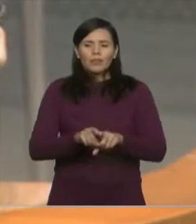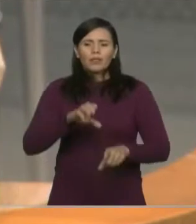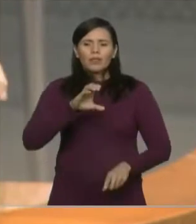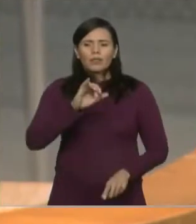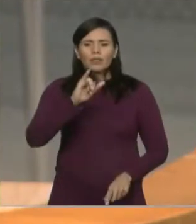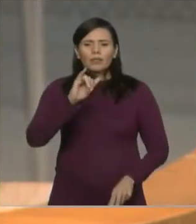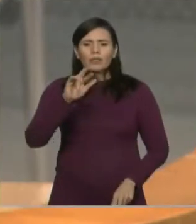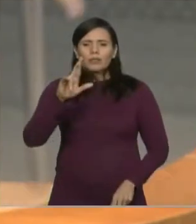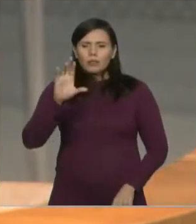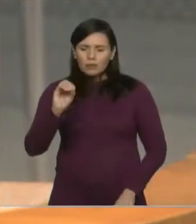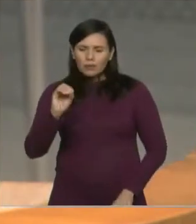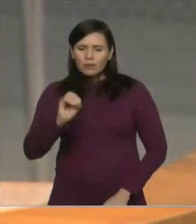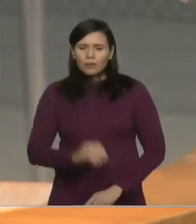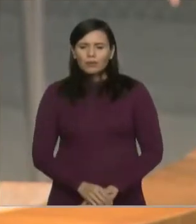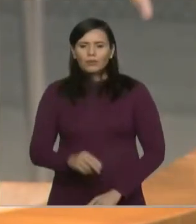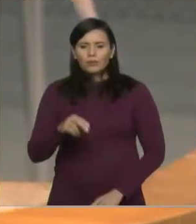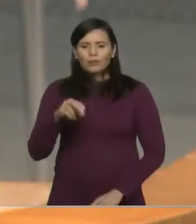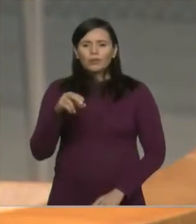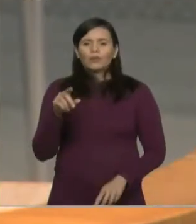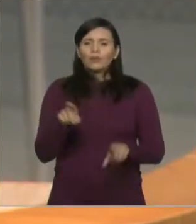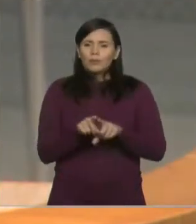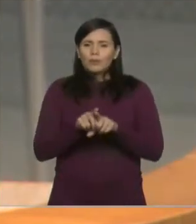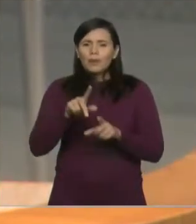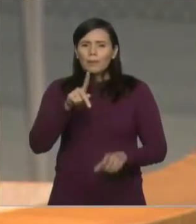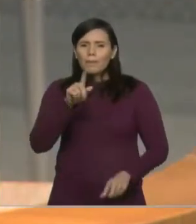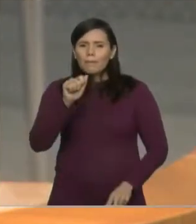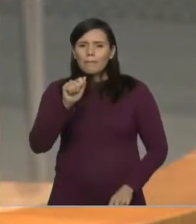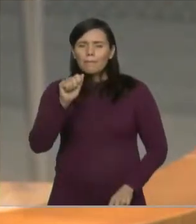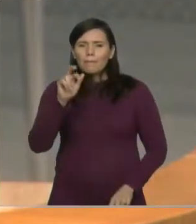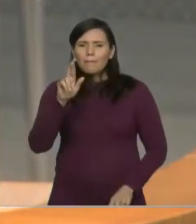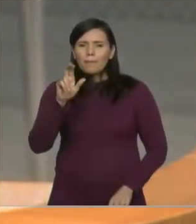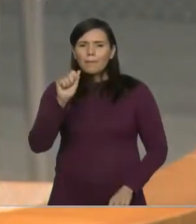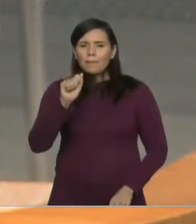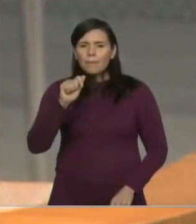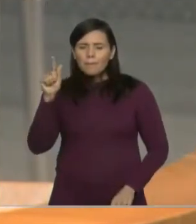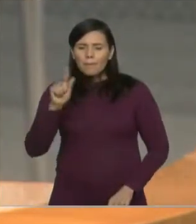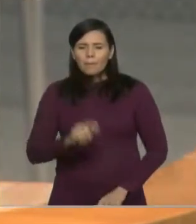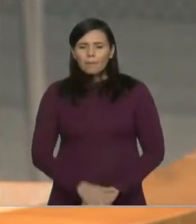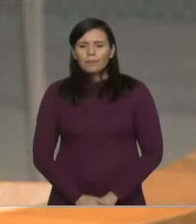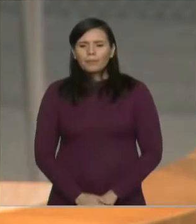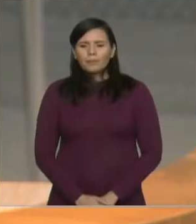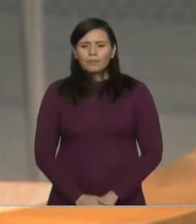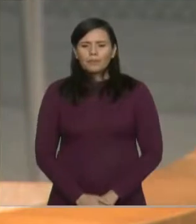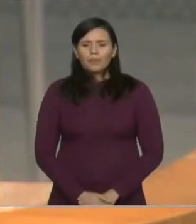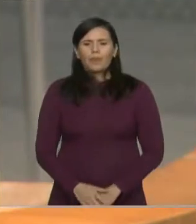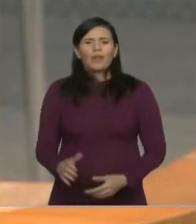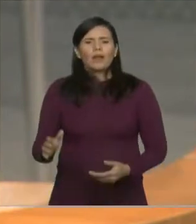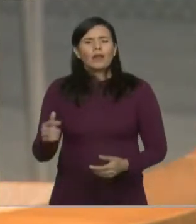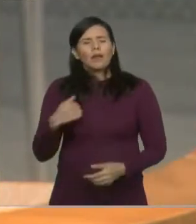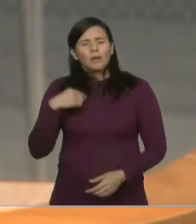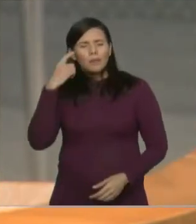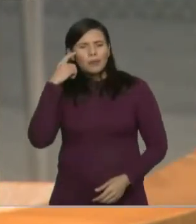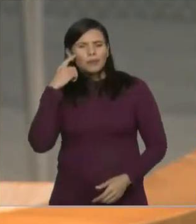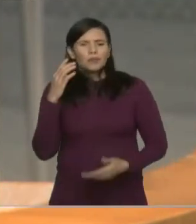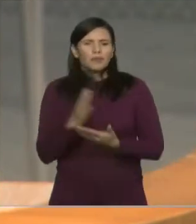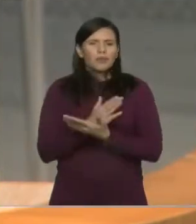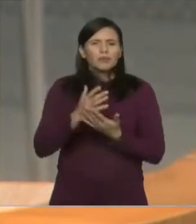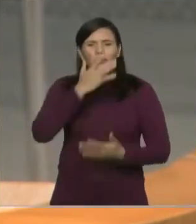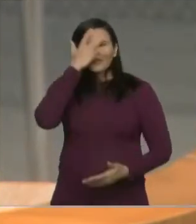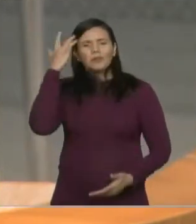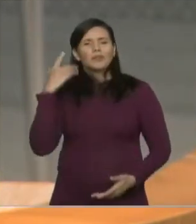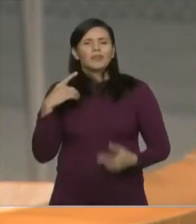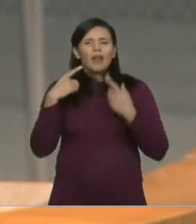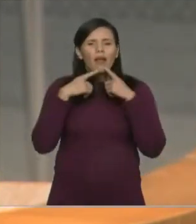aparentemente está esquecida por alguns críticos, que há alguns meses criticavam e lamentavam,